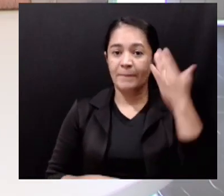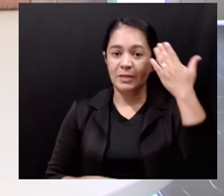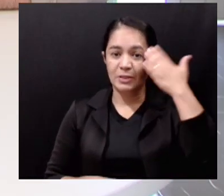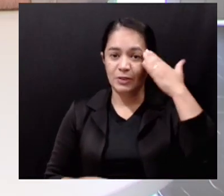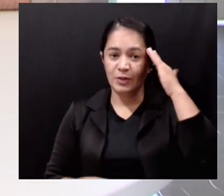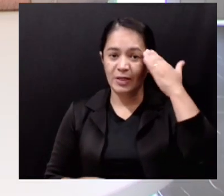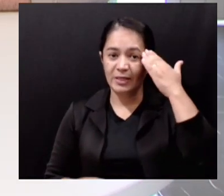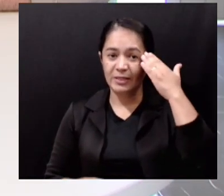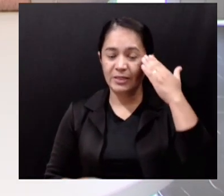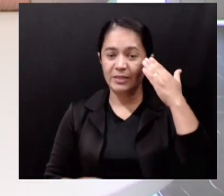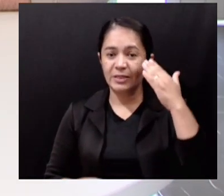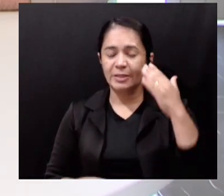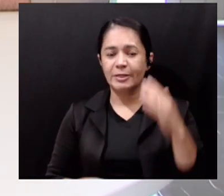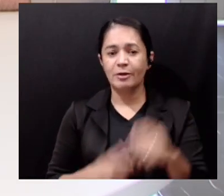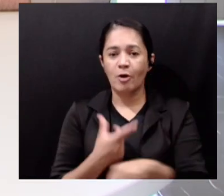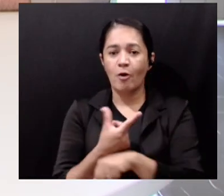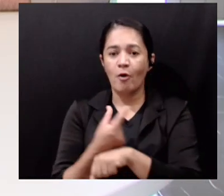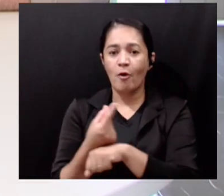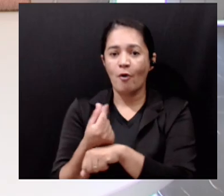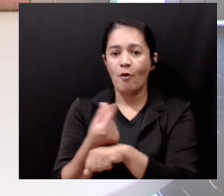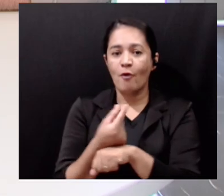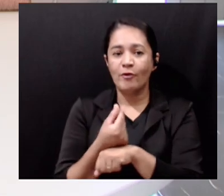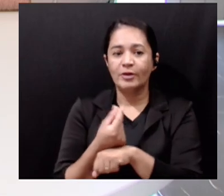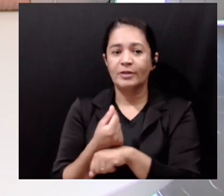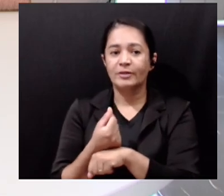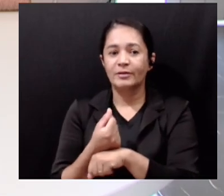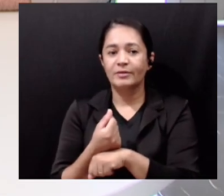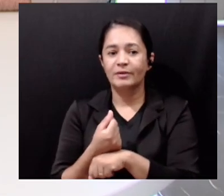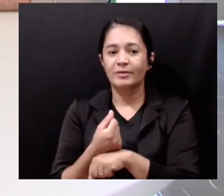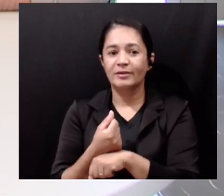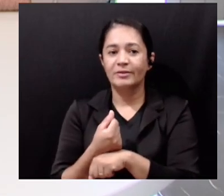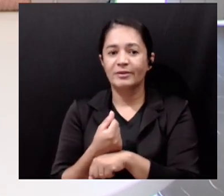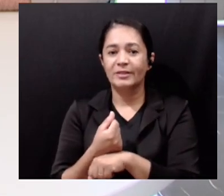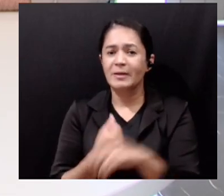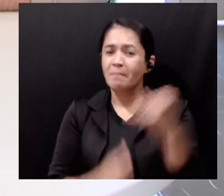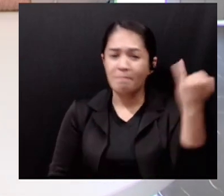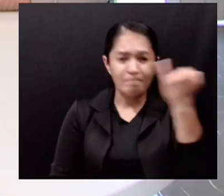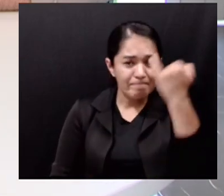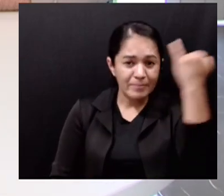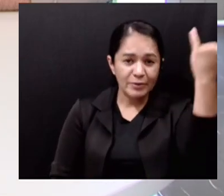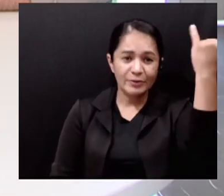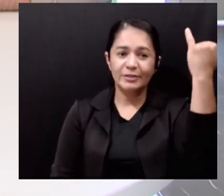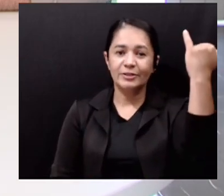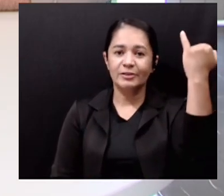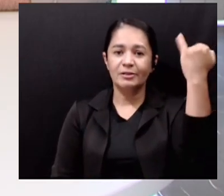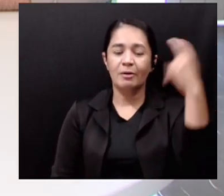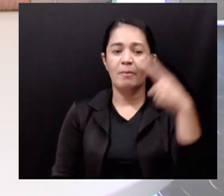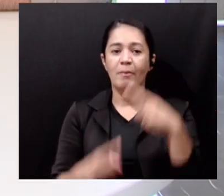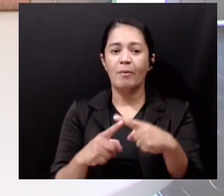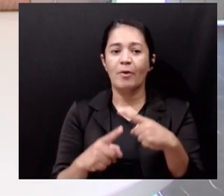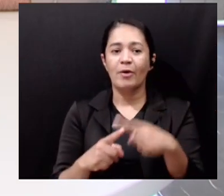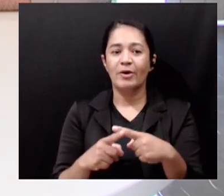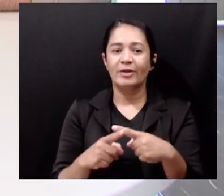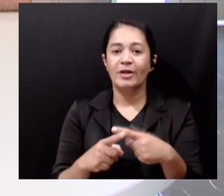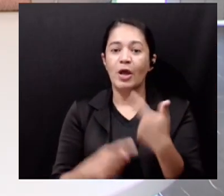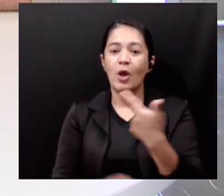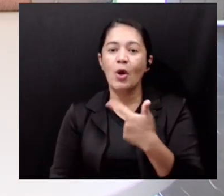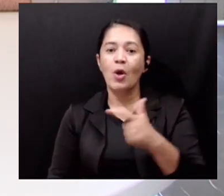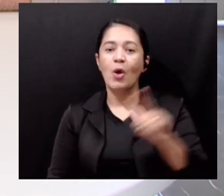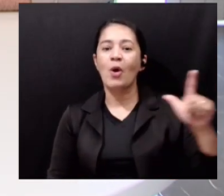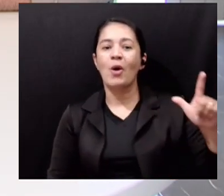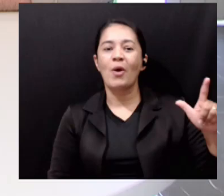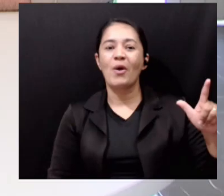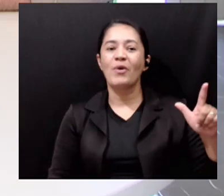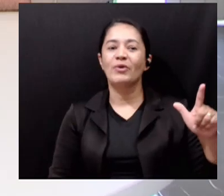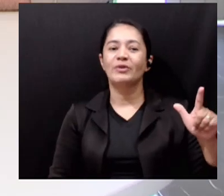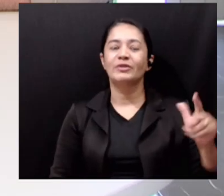financeiro é importante? Então, é importantíssimo, né? Isso daria um outro programa. Nós estamos falando aqui de